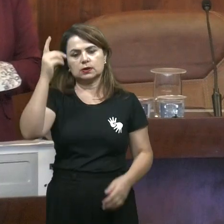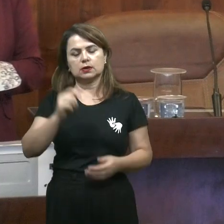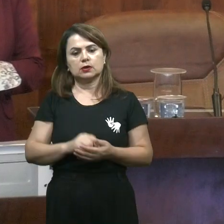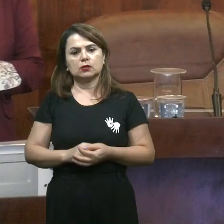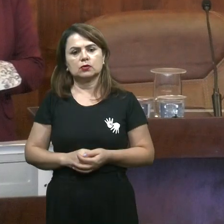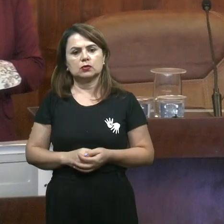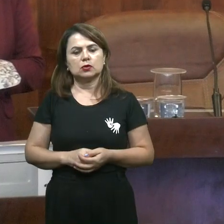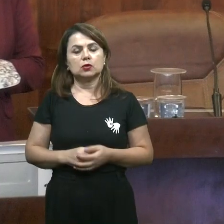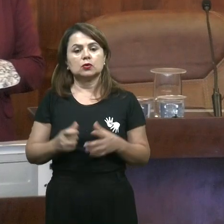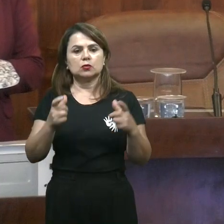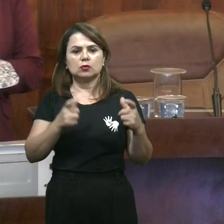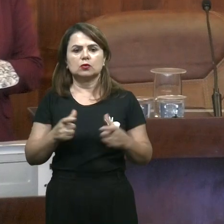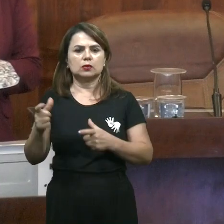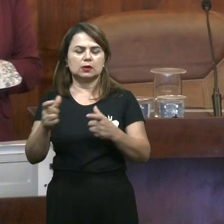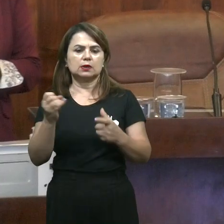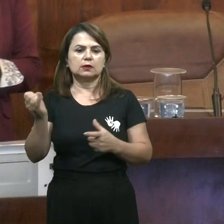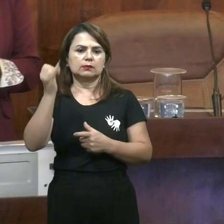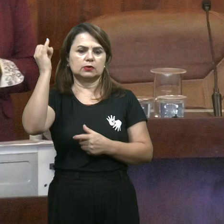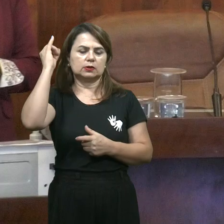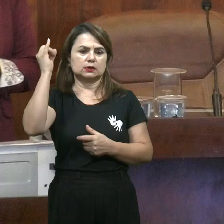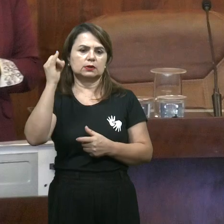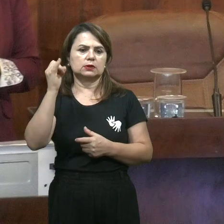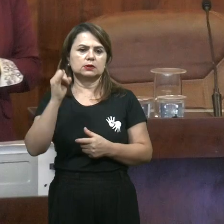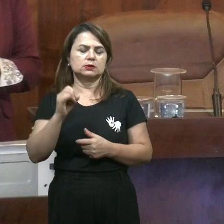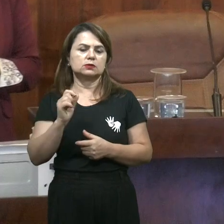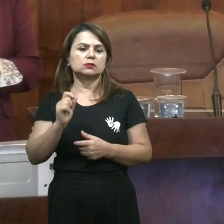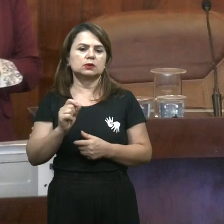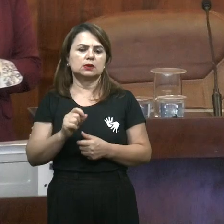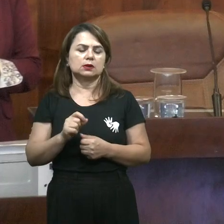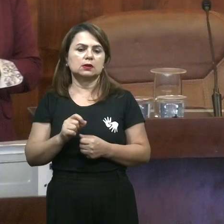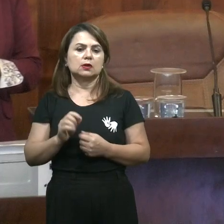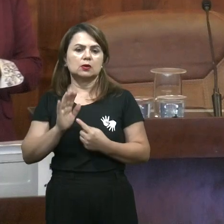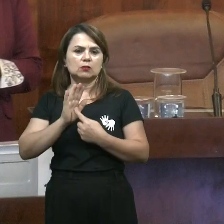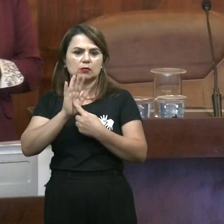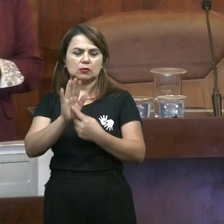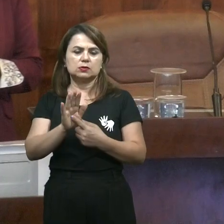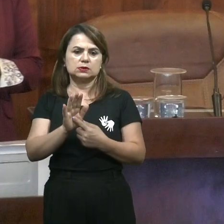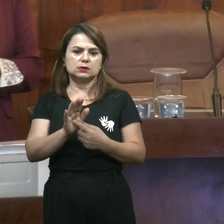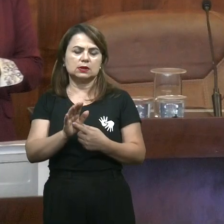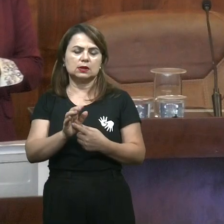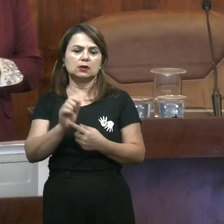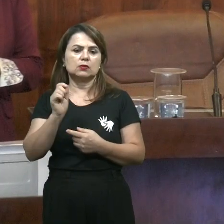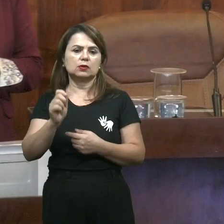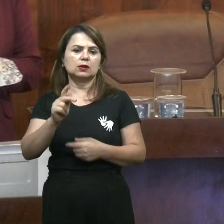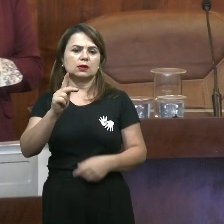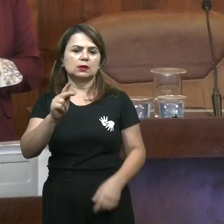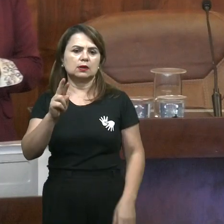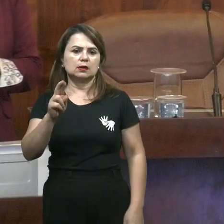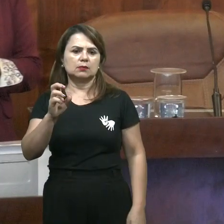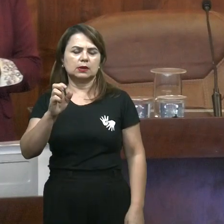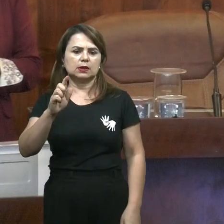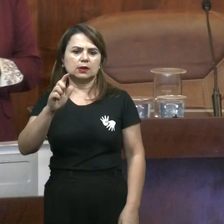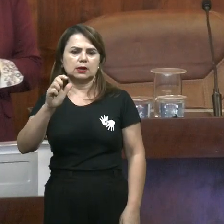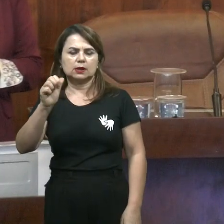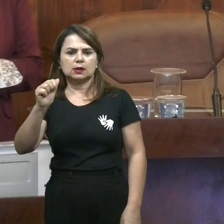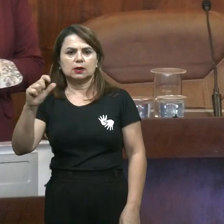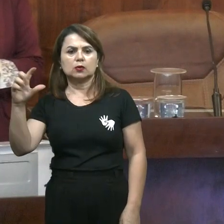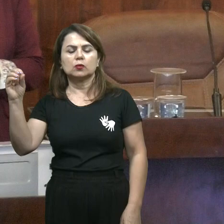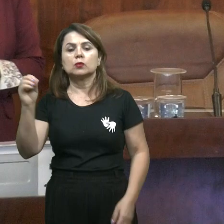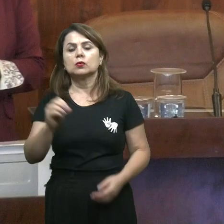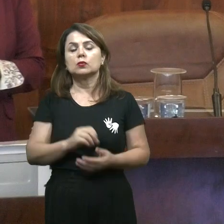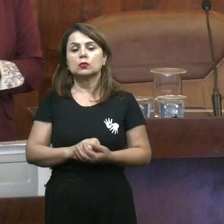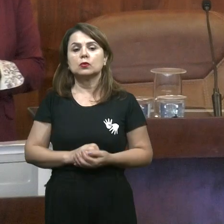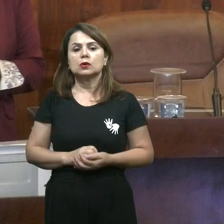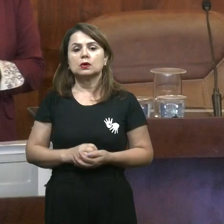meio do setor competente, enviar esclarecimento sobre pregão presencial número 37, barra